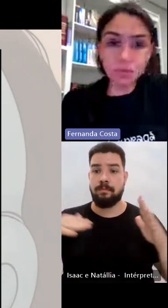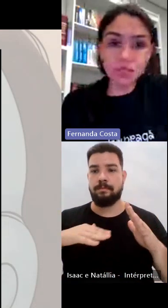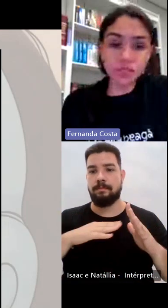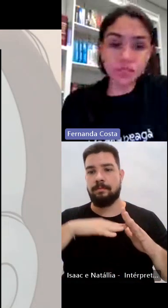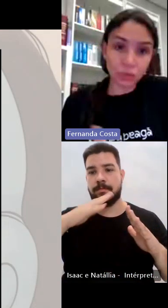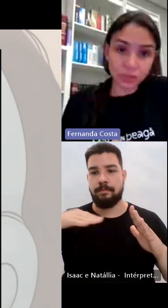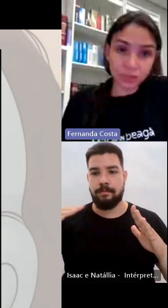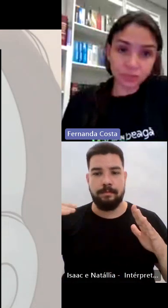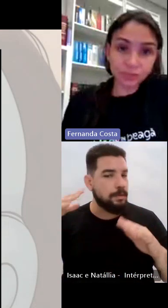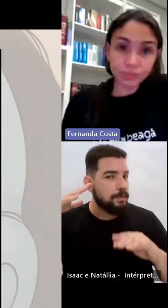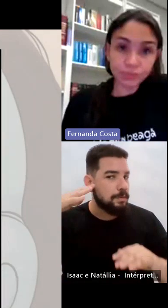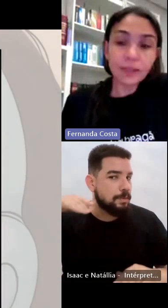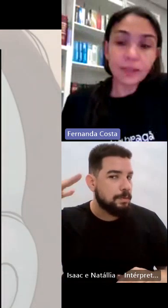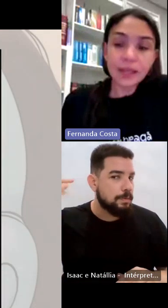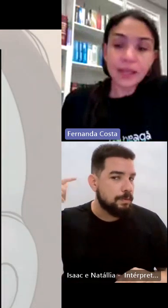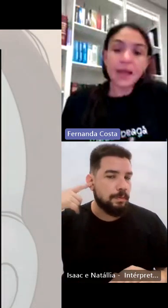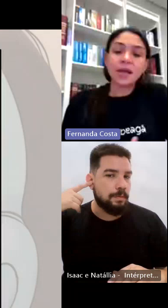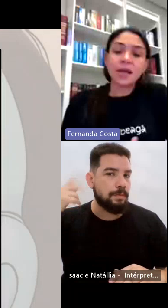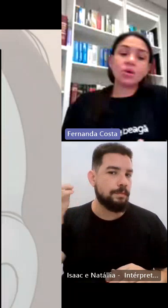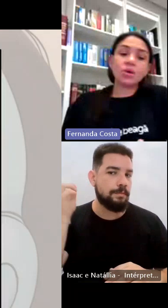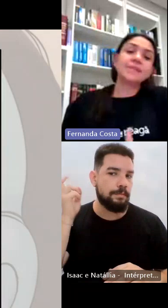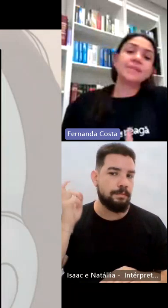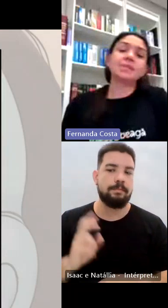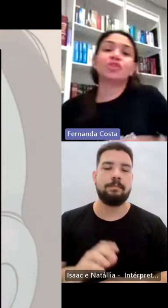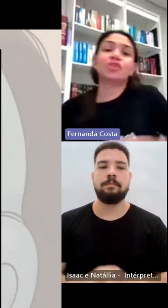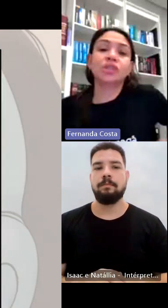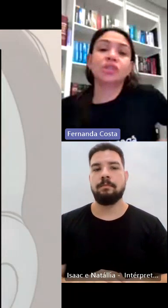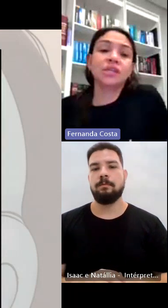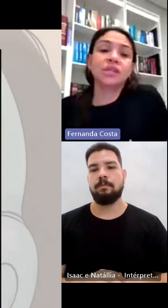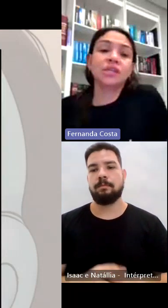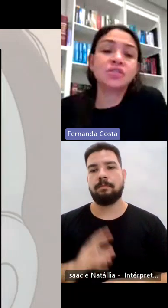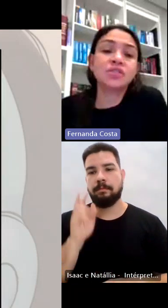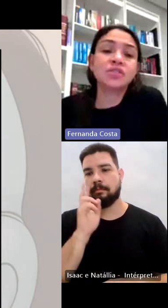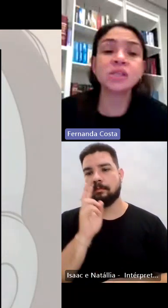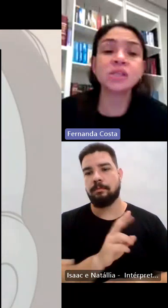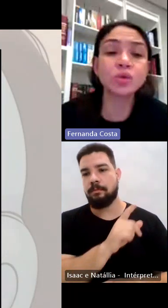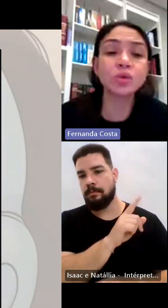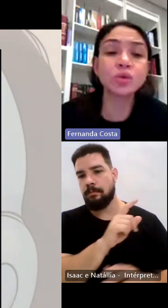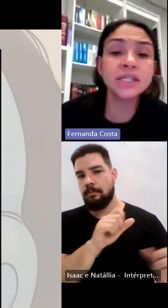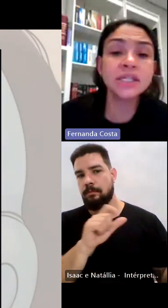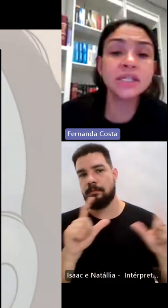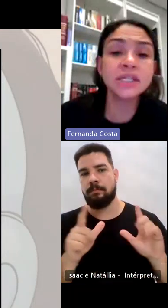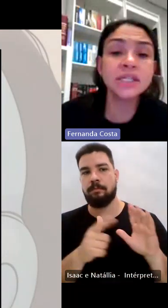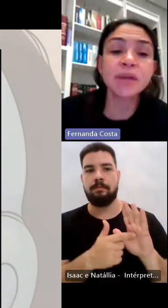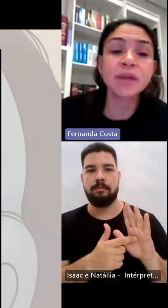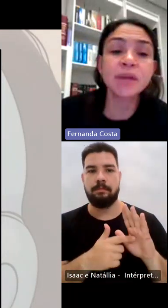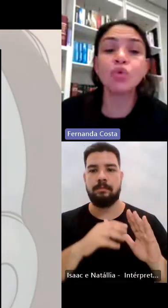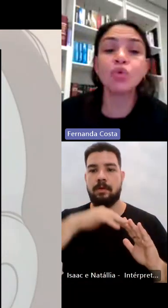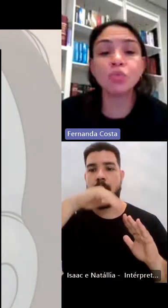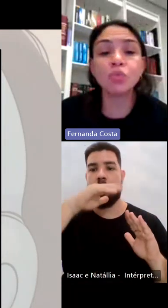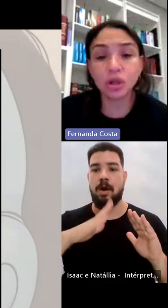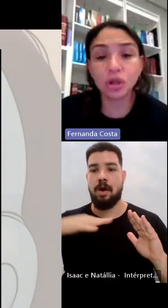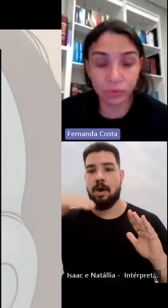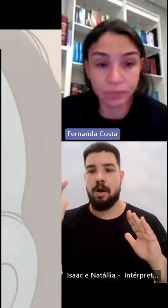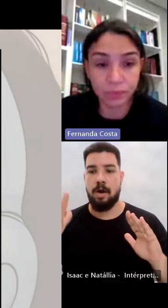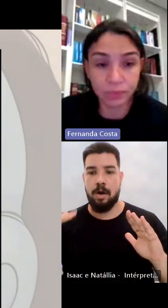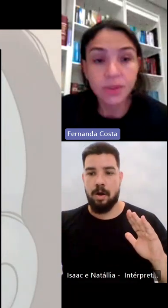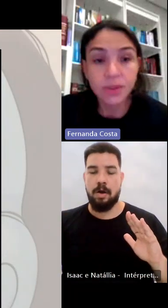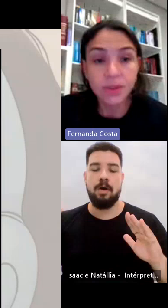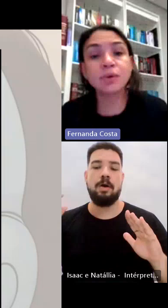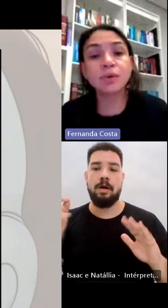como esses sons. Aí eu coloquei essa imagem aqui, que as ondas são produzidas pela vibração de um corpo